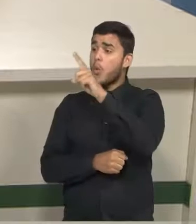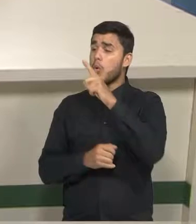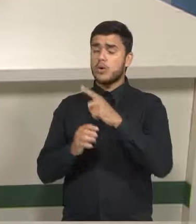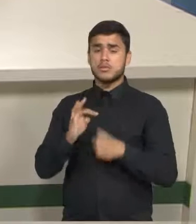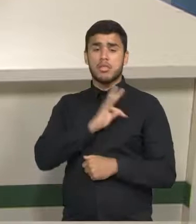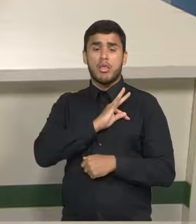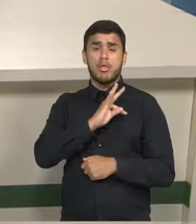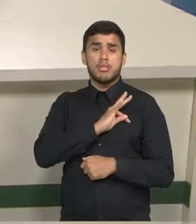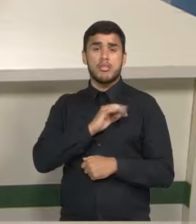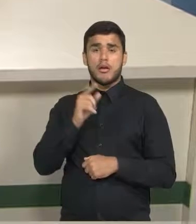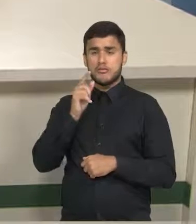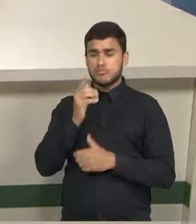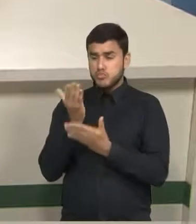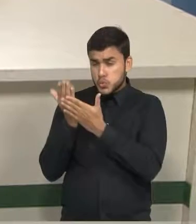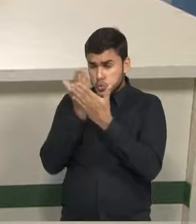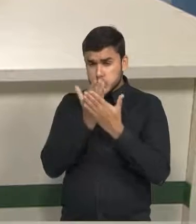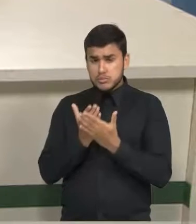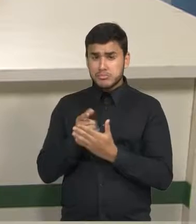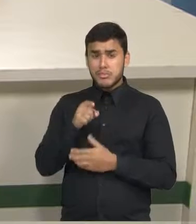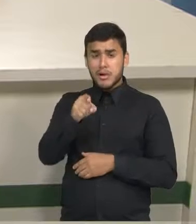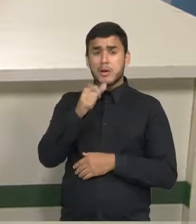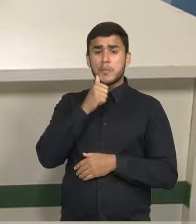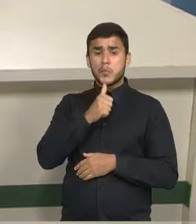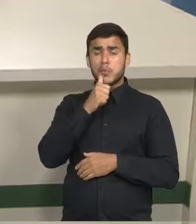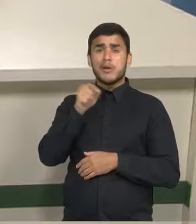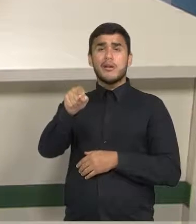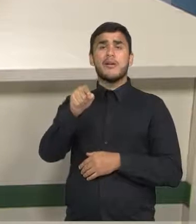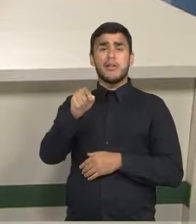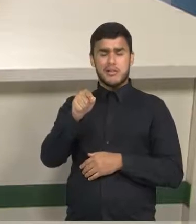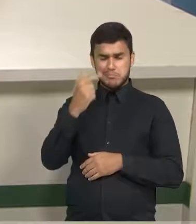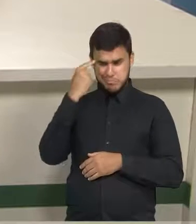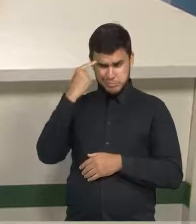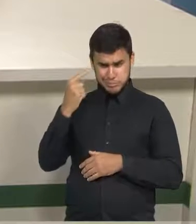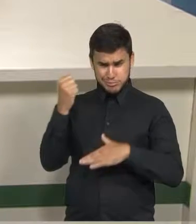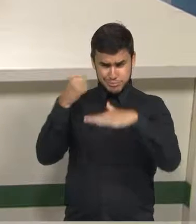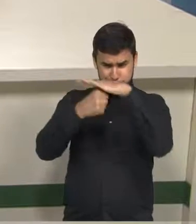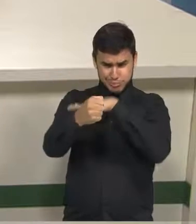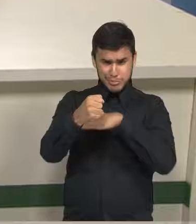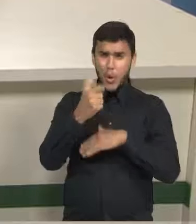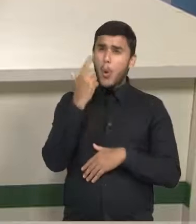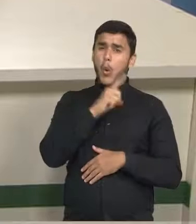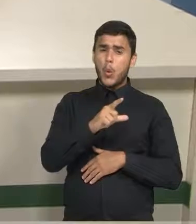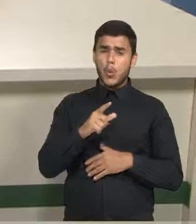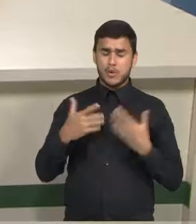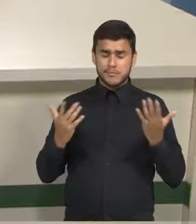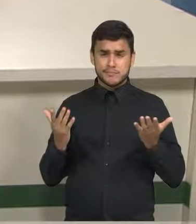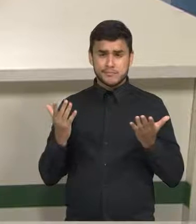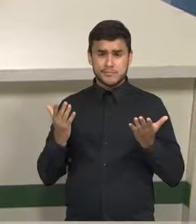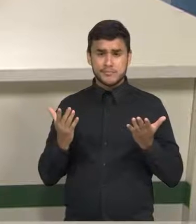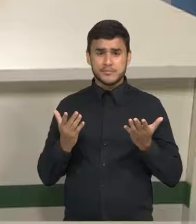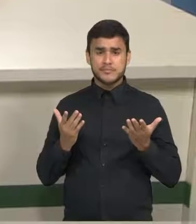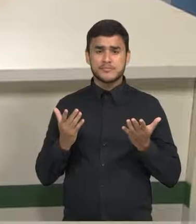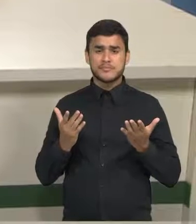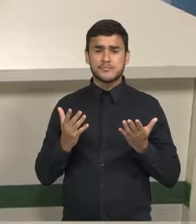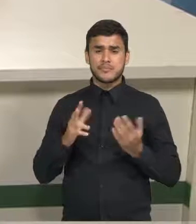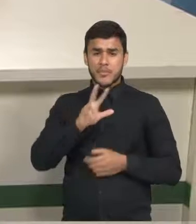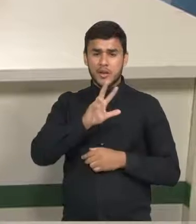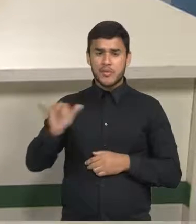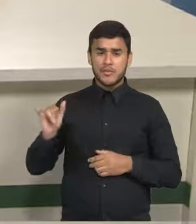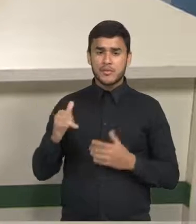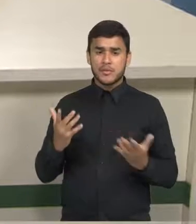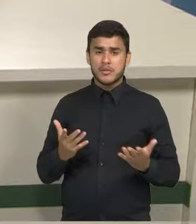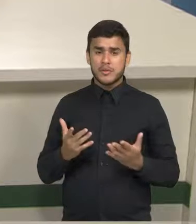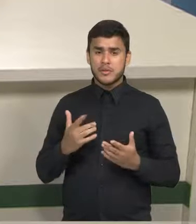pode ser com o direito do Ministério da Justiça. O que é que ela vai fazer quando chegar no Ministério? Ela vai pegar as pessoas que trabalham no